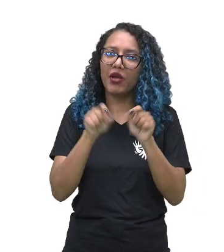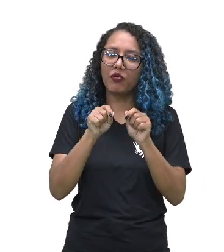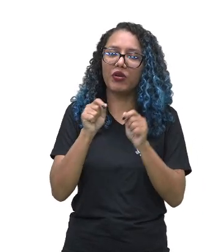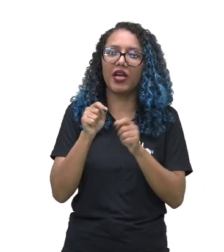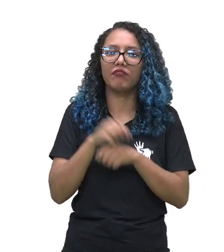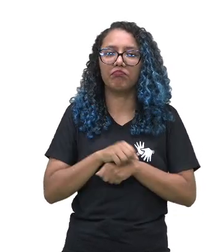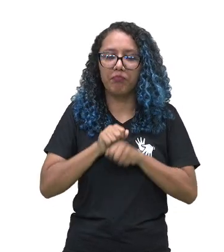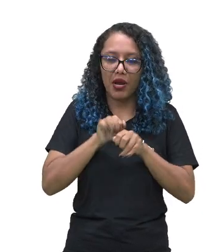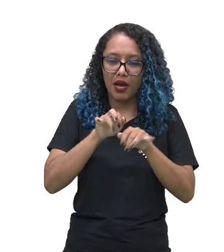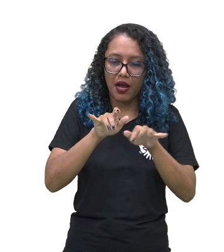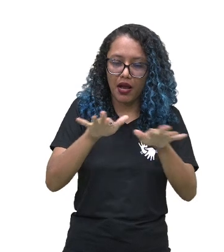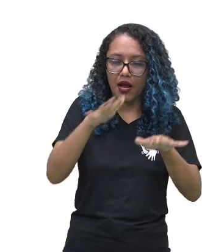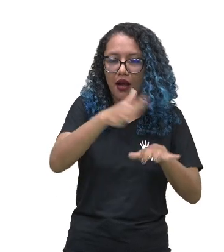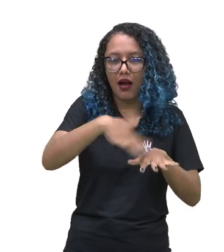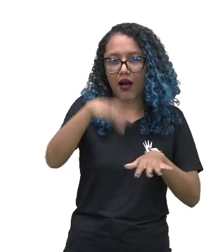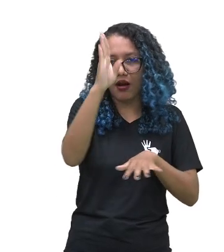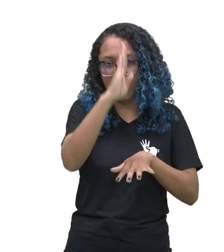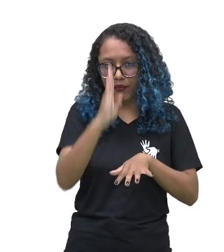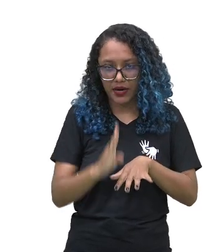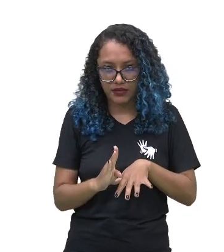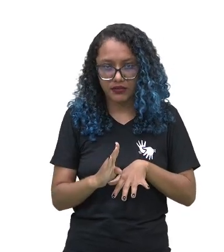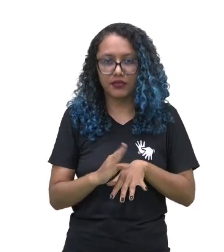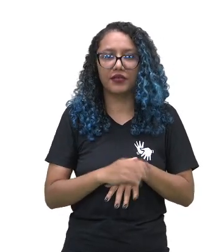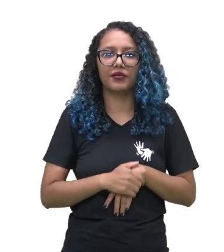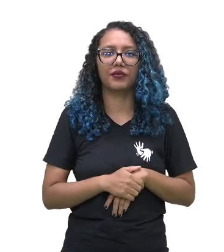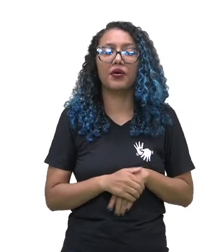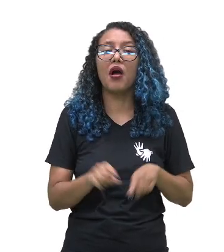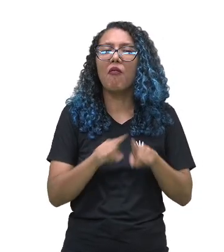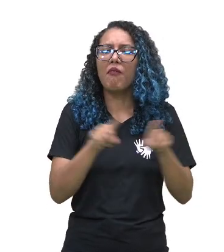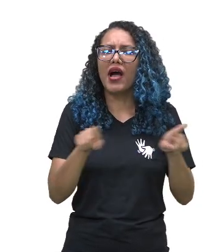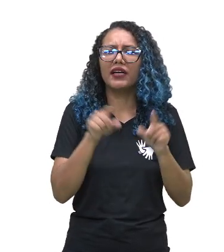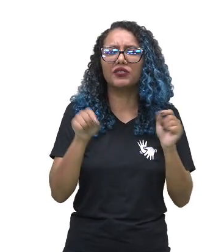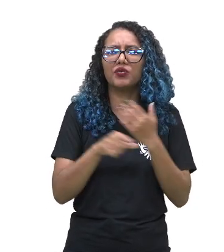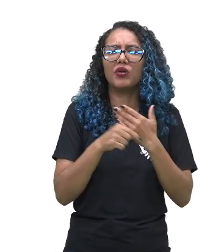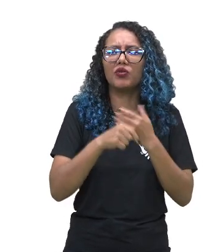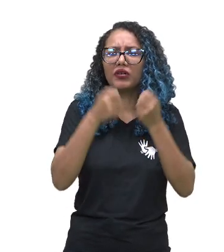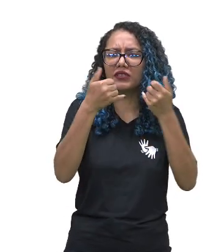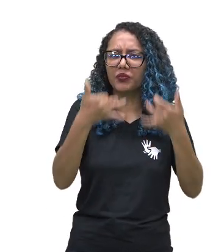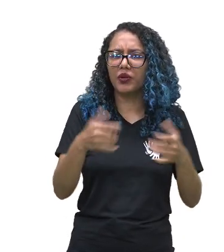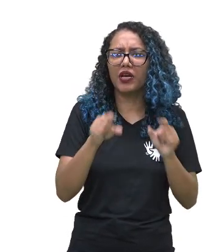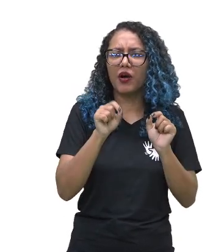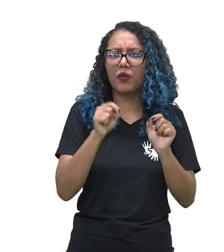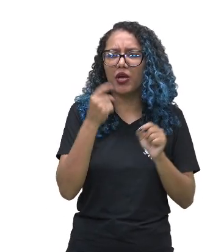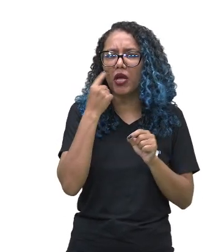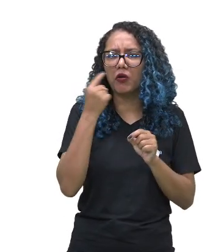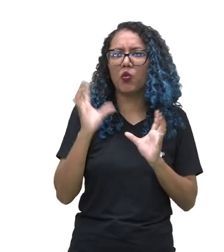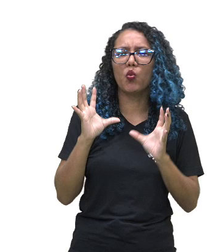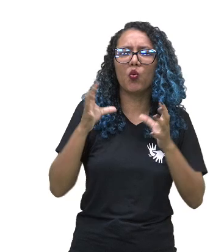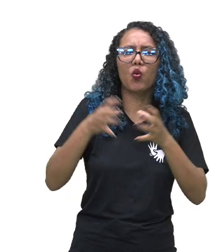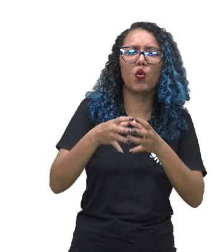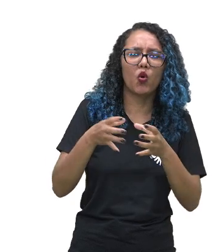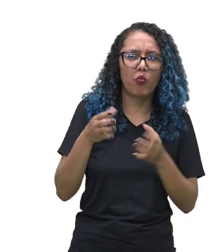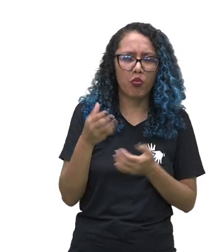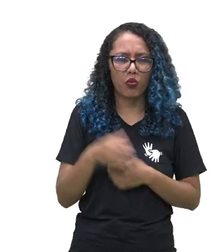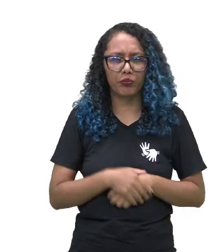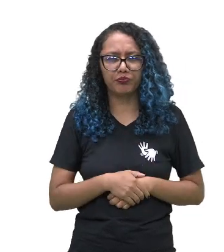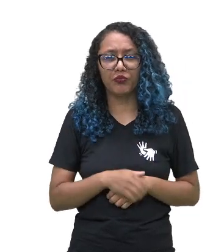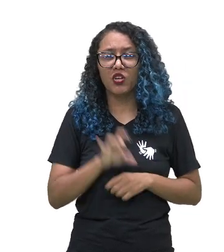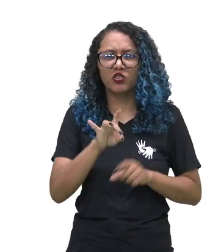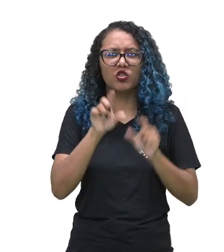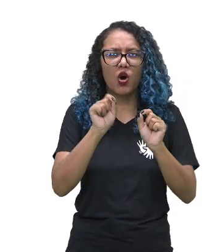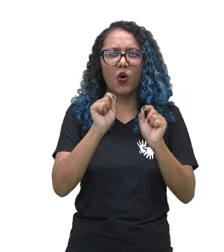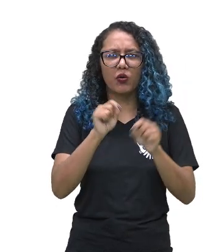Mas ele vai dizer que o bandeirismo, ou os bandeirantes, foram apenas predadores de índios